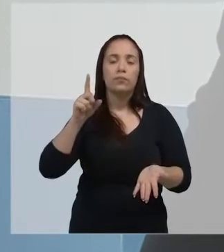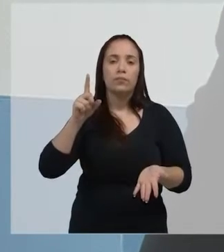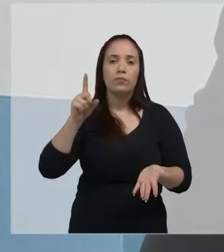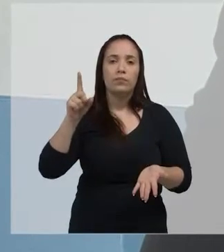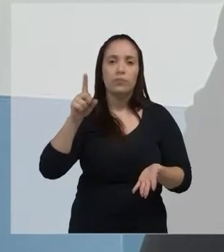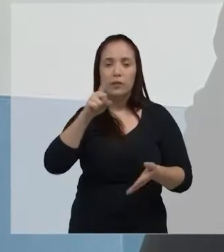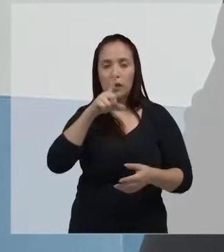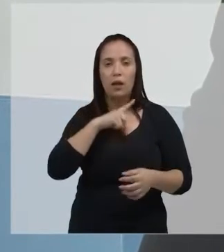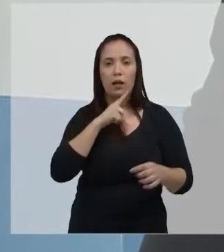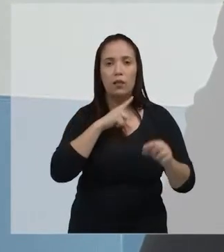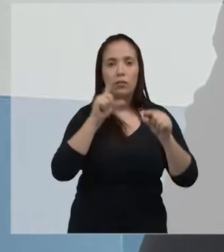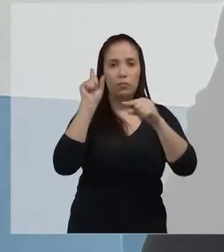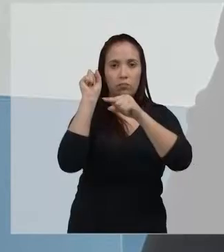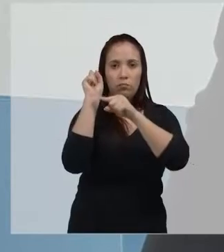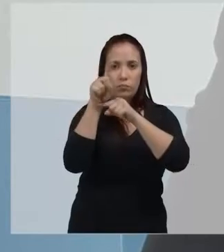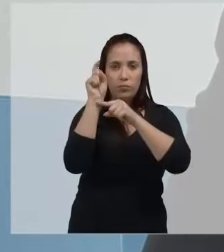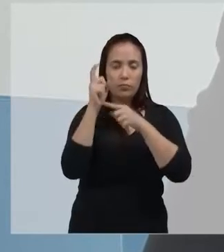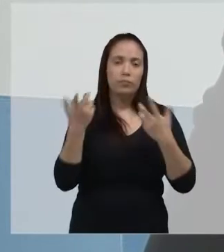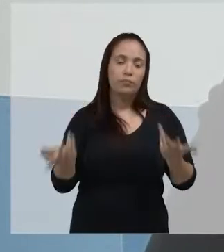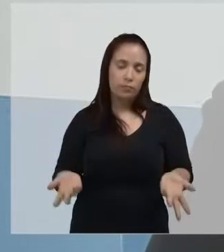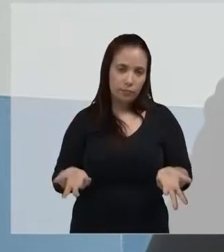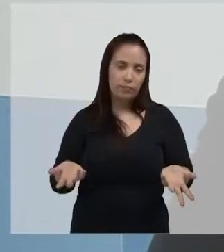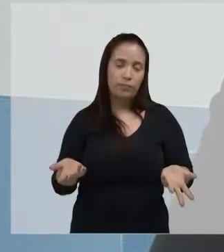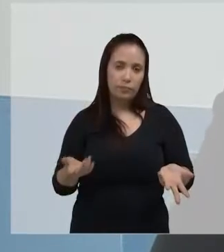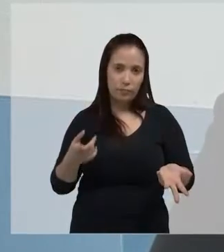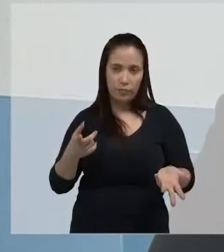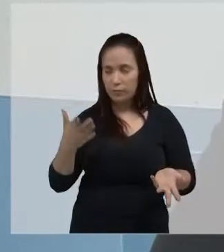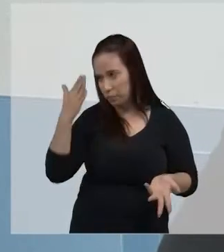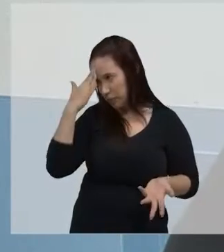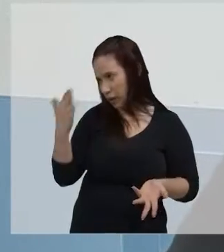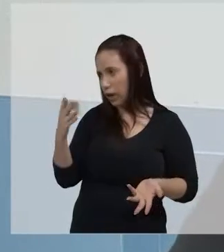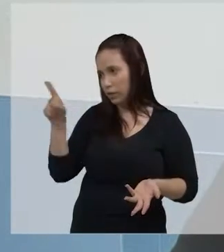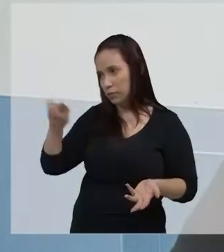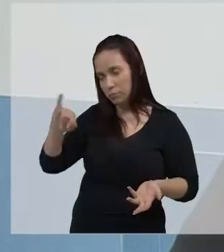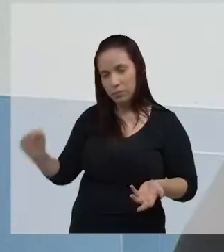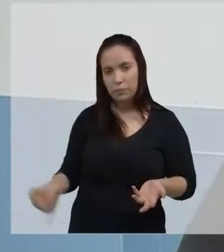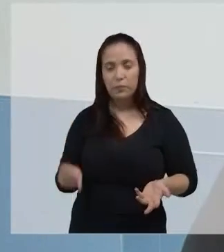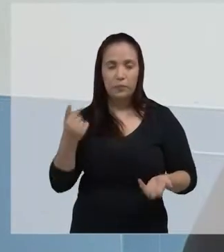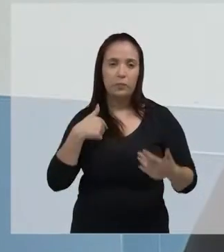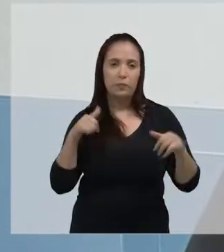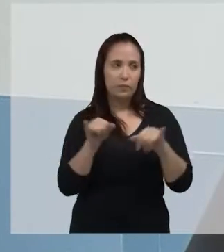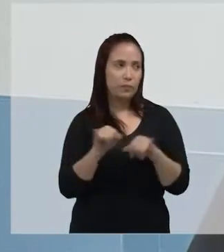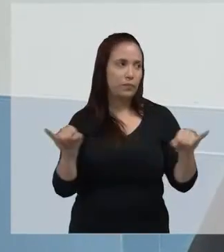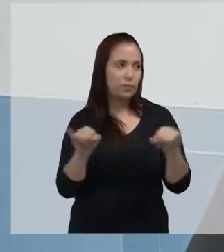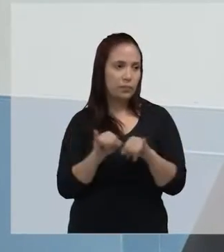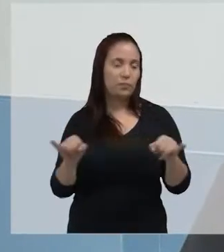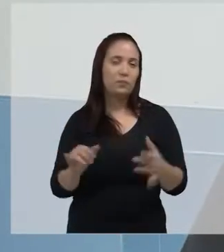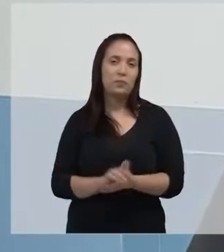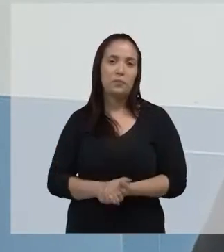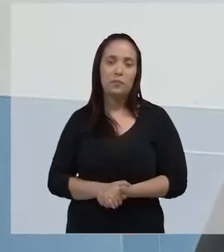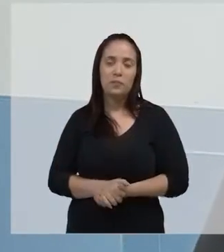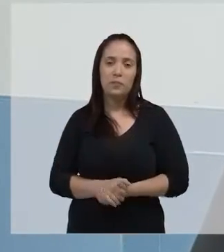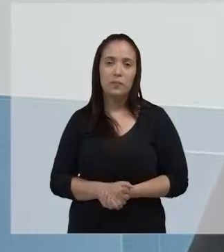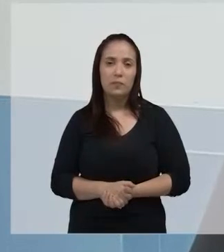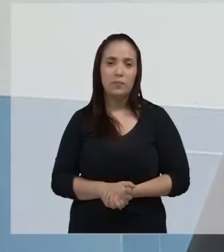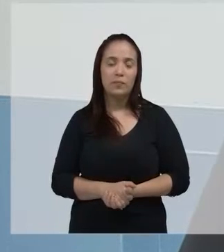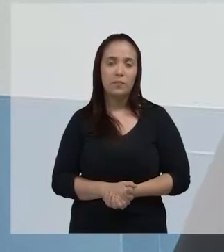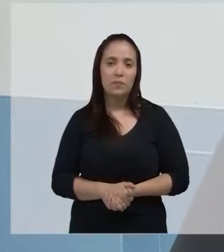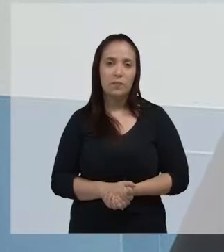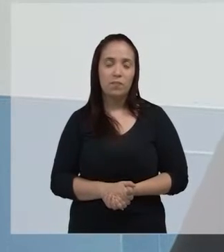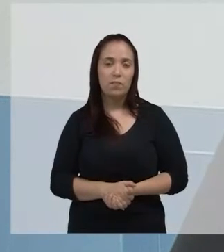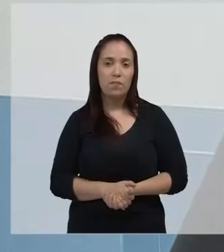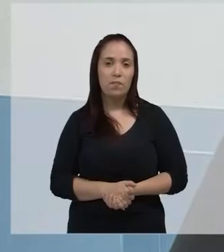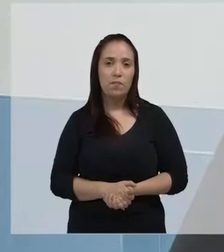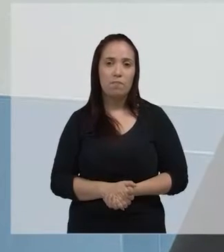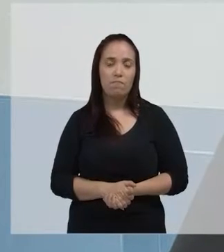lá num link que tem no próprio blog. Luiz, mas voltando aqui, obrigado pela oportunidade de fazer o meu comercial aqui.